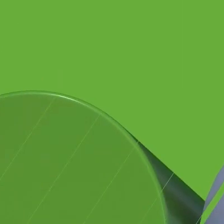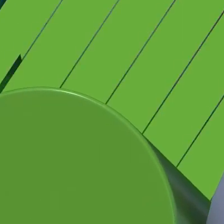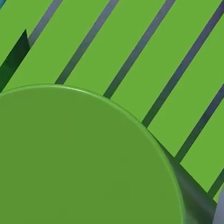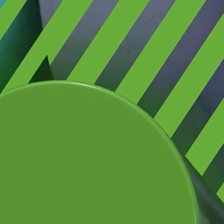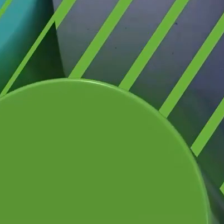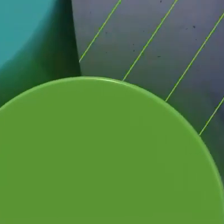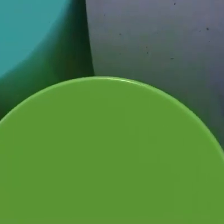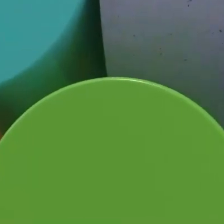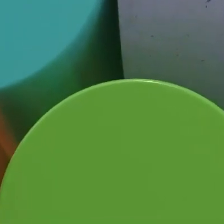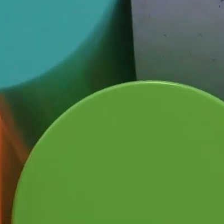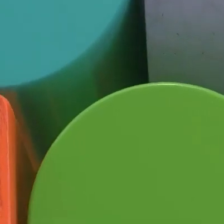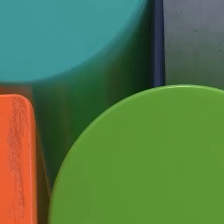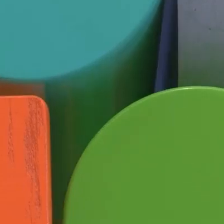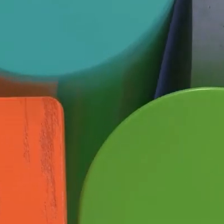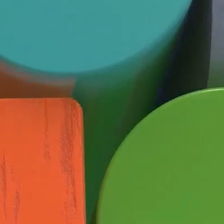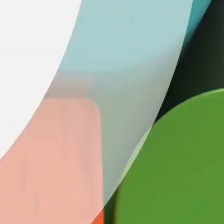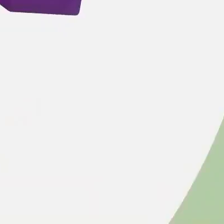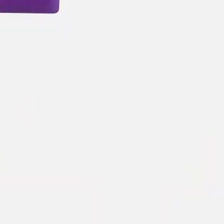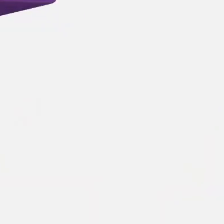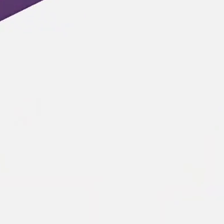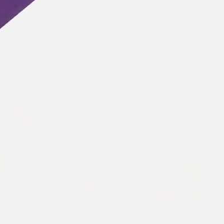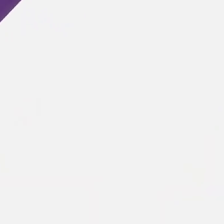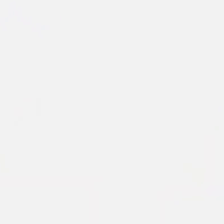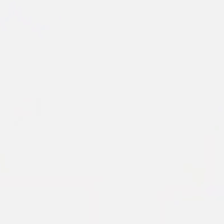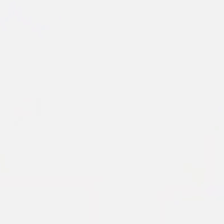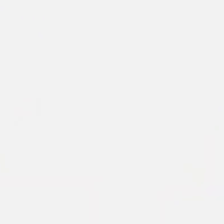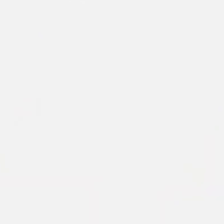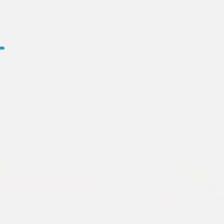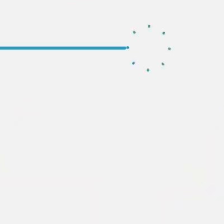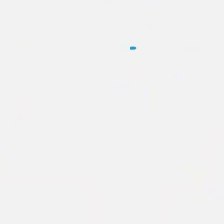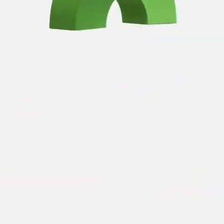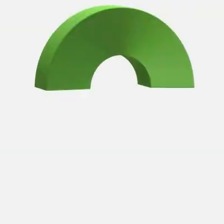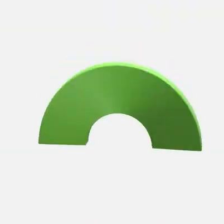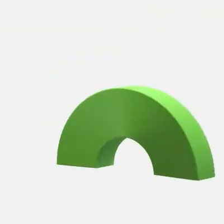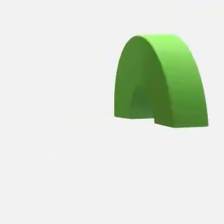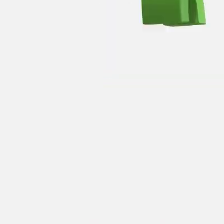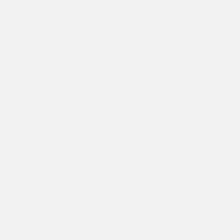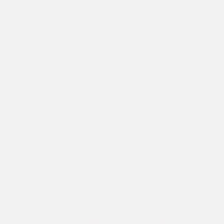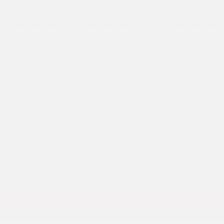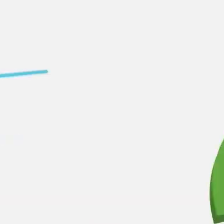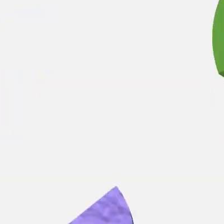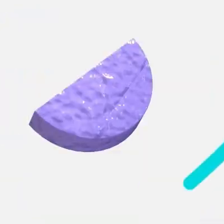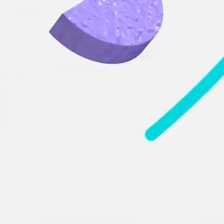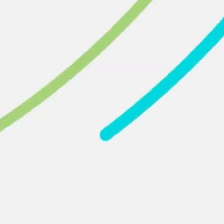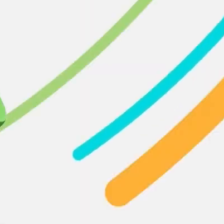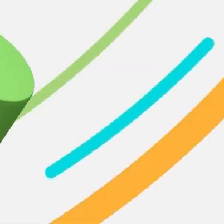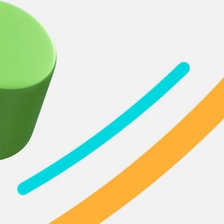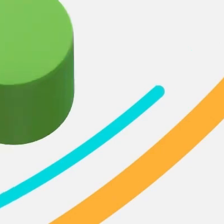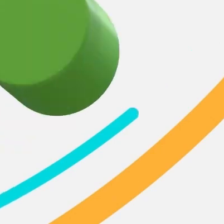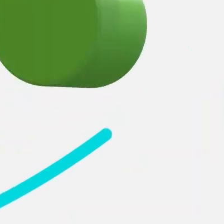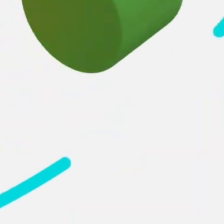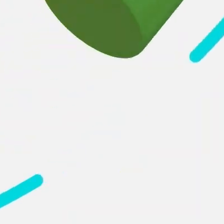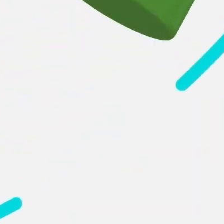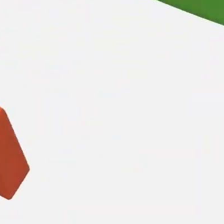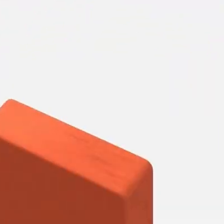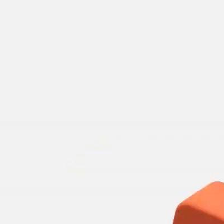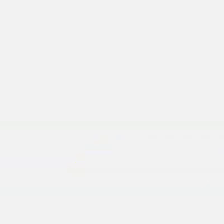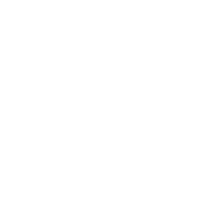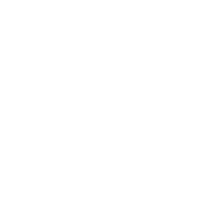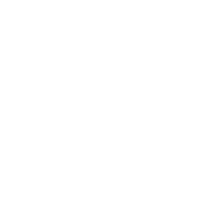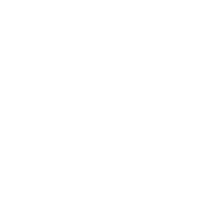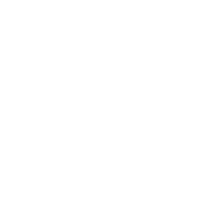godchild. O que é esse afilhado ou afilhada aí? É no geral. Então, você quer dizer, ah, ele é meu afilhado, minha afilhada no geral, né? Você